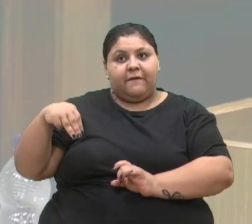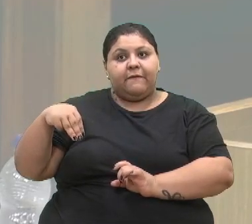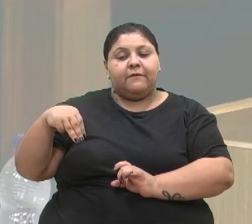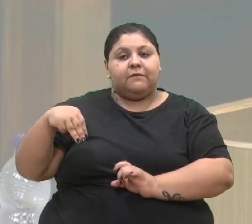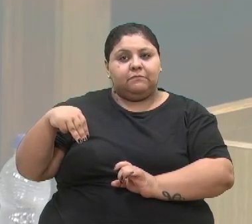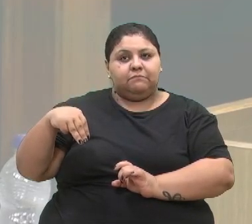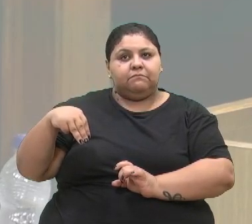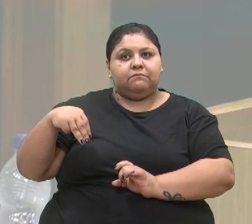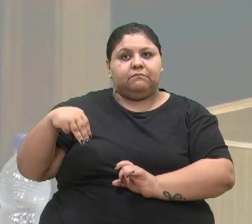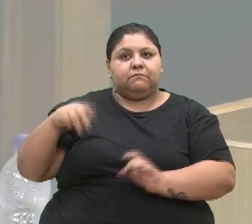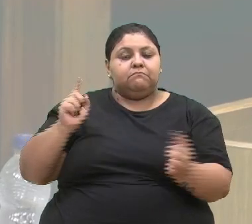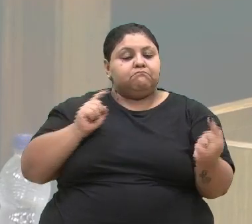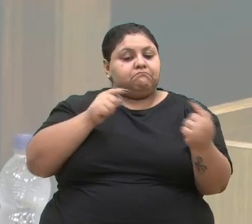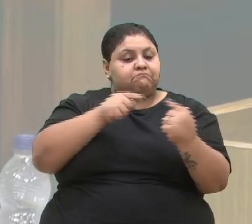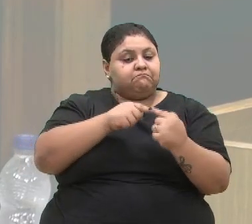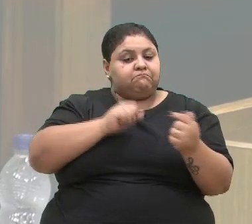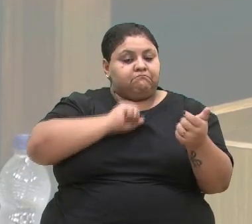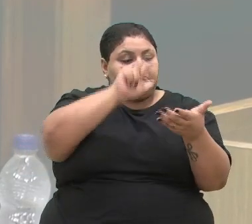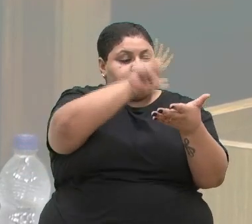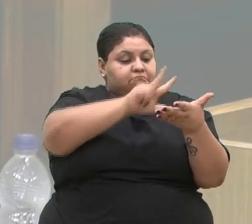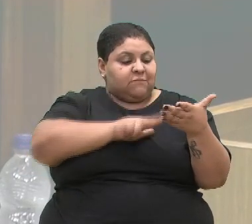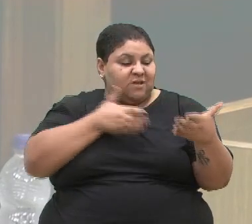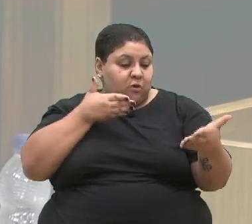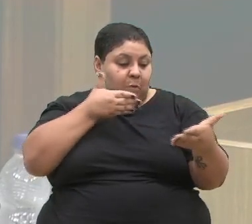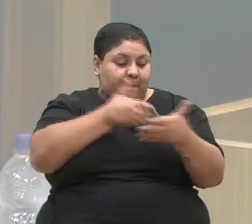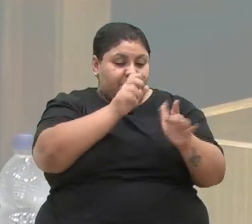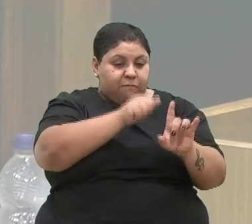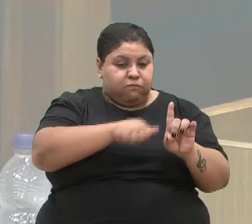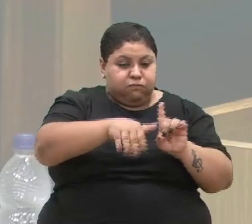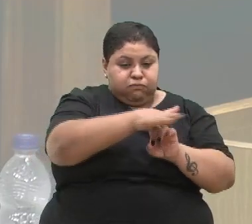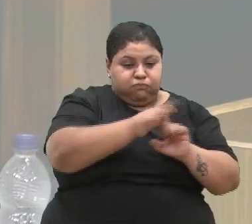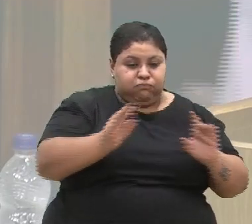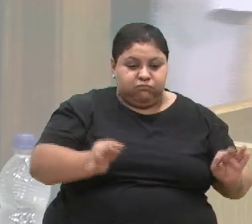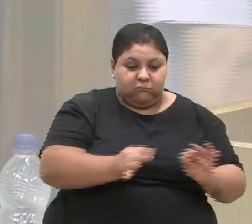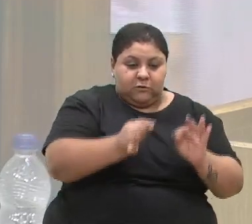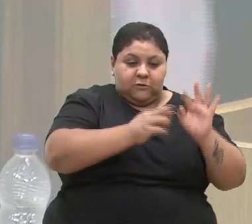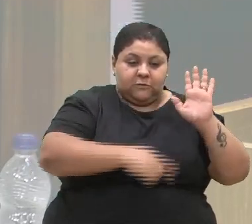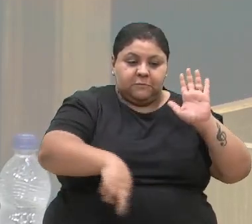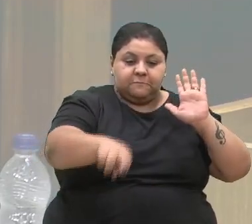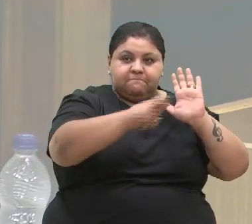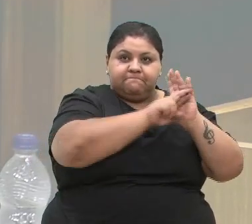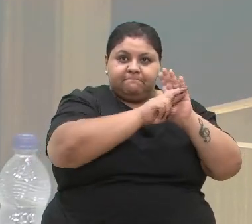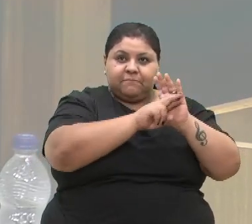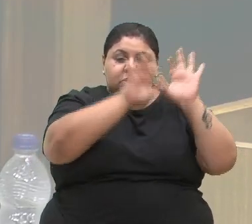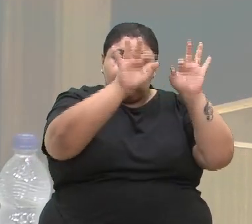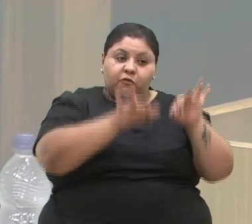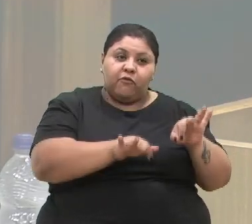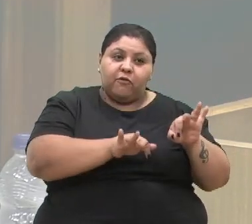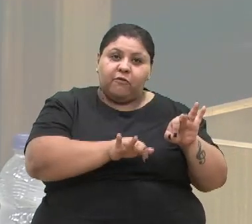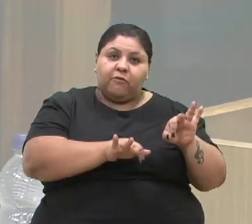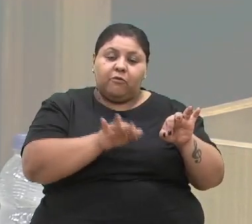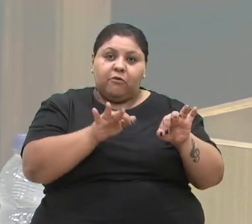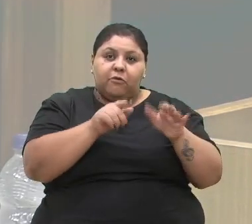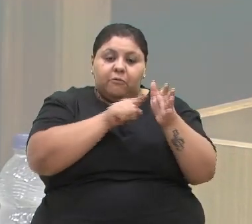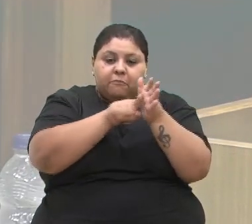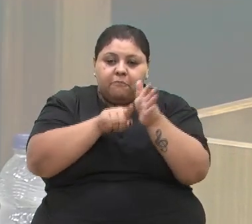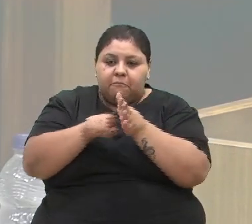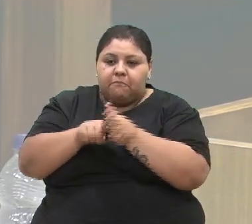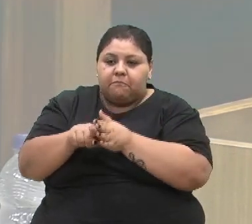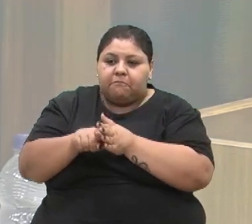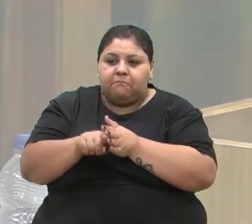intencionalmente, bem como avaliar os impactos sociais, operacionais e técnicos resultantes da interrupção da pesquisa, a Takeda